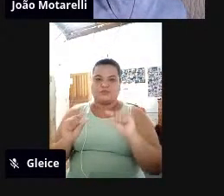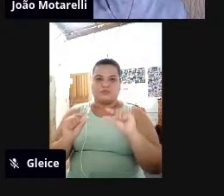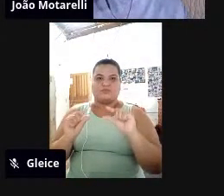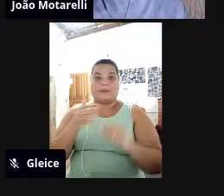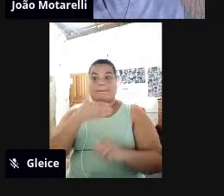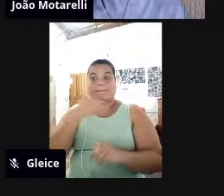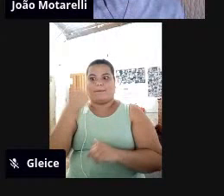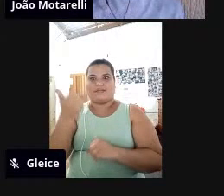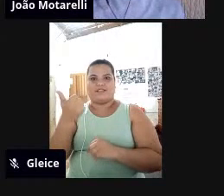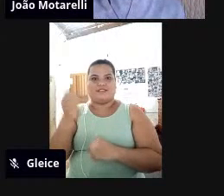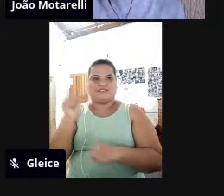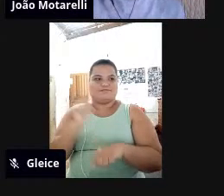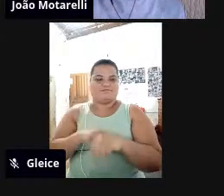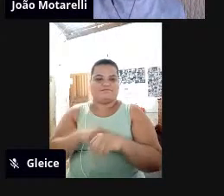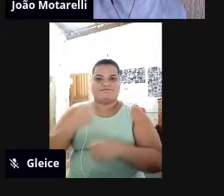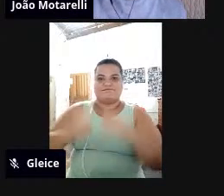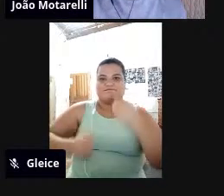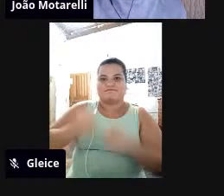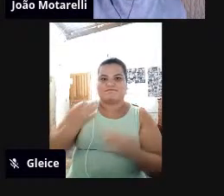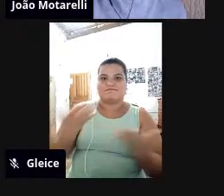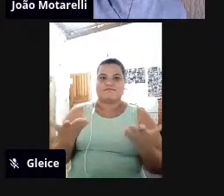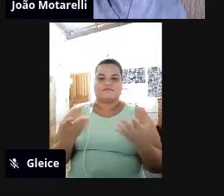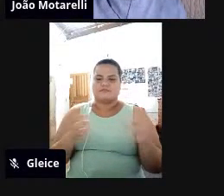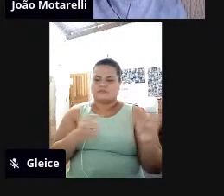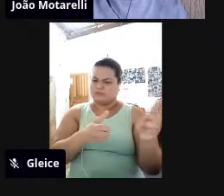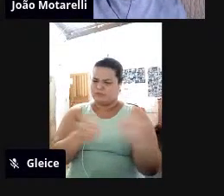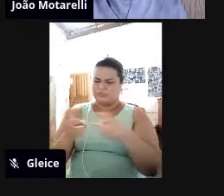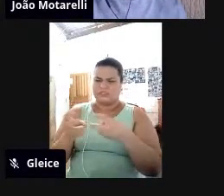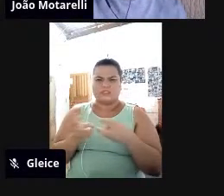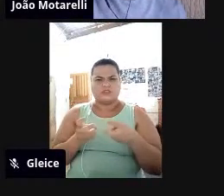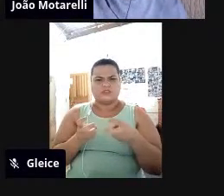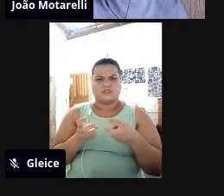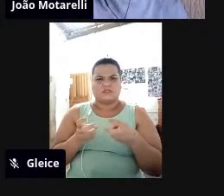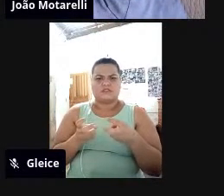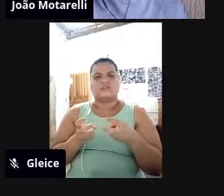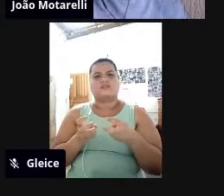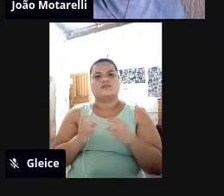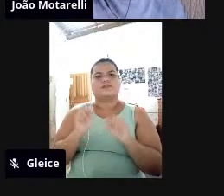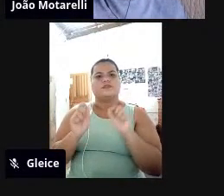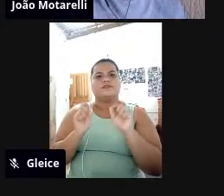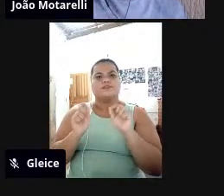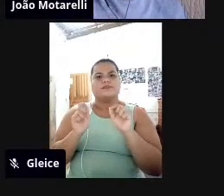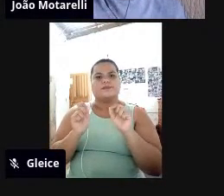que o que acontece? Se a gente olhar, né, para esses aspectos, a gente vai ver que